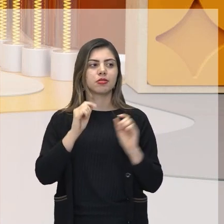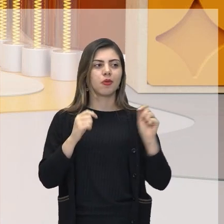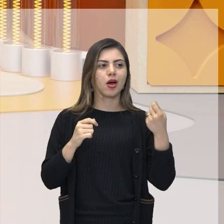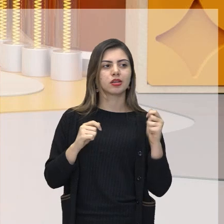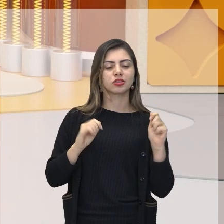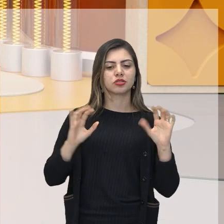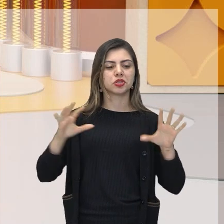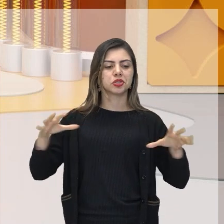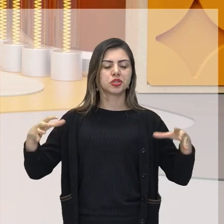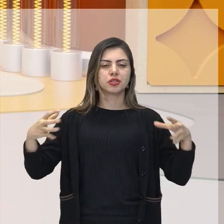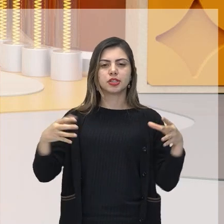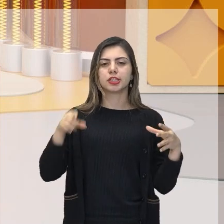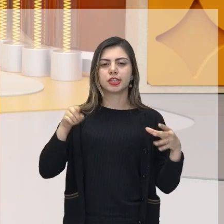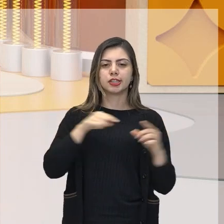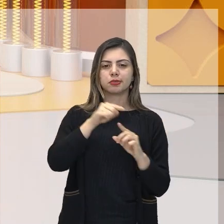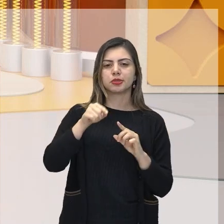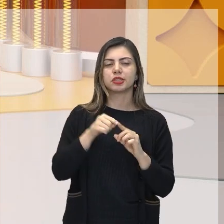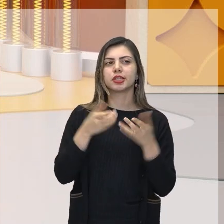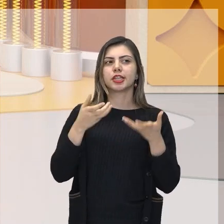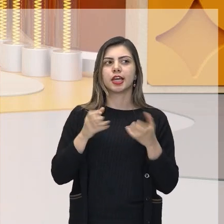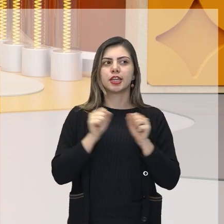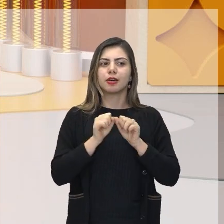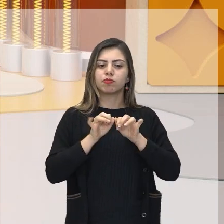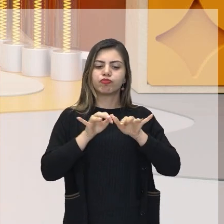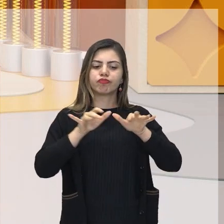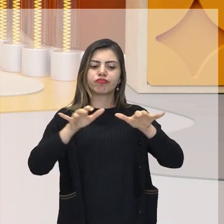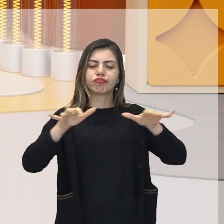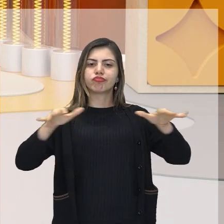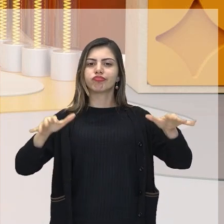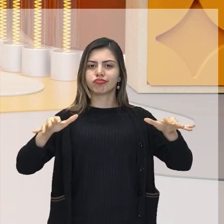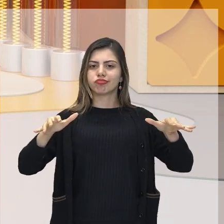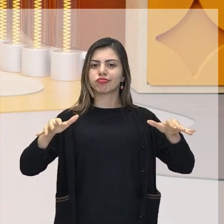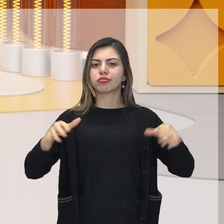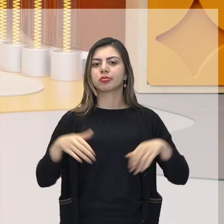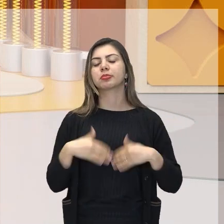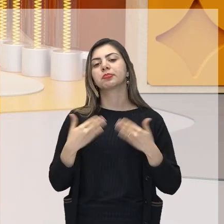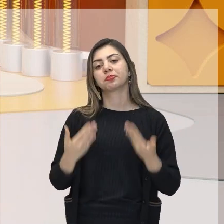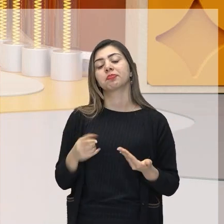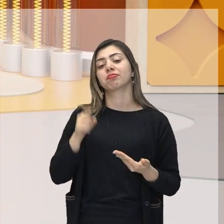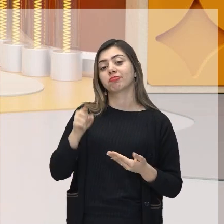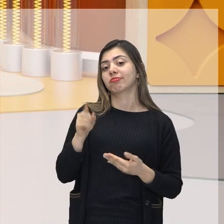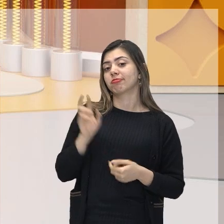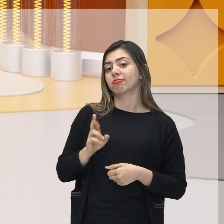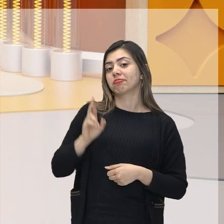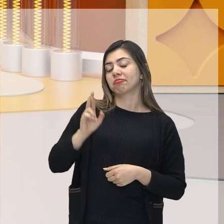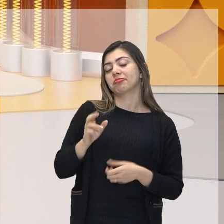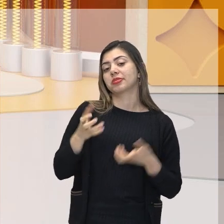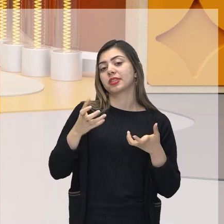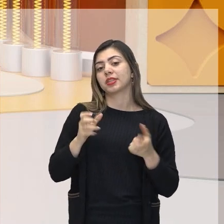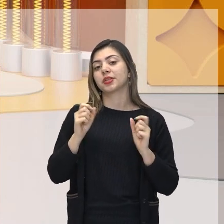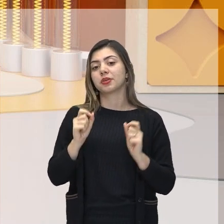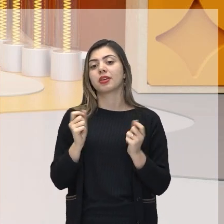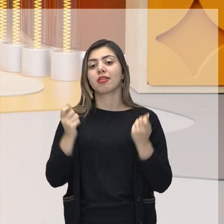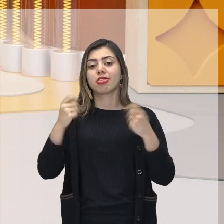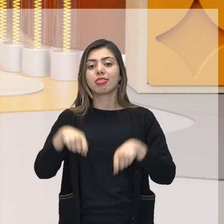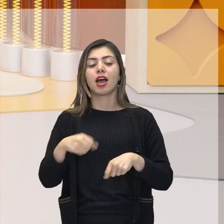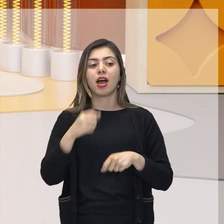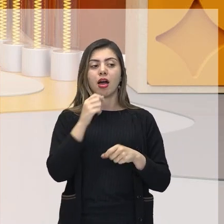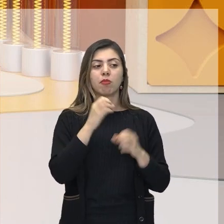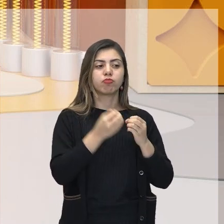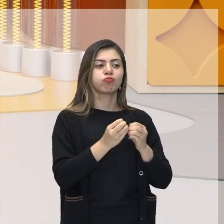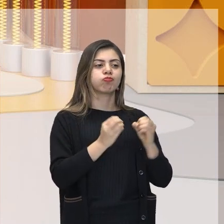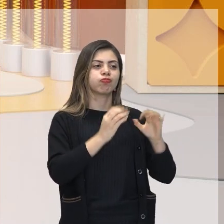que basicamente ele expandisse ainda mais o seu território, tá, gente? E ele queria basicamente ter acesso ao